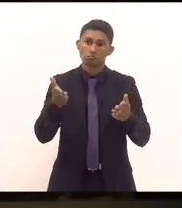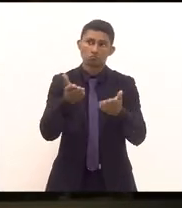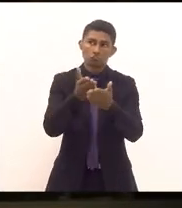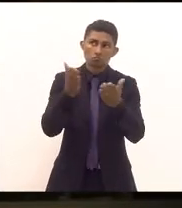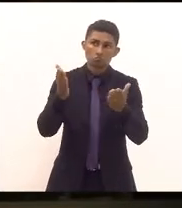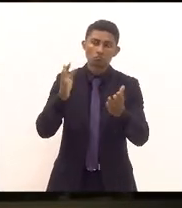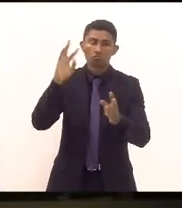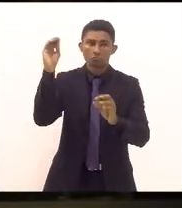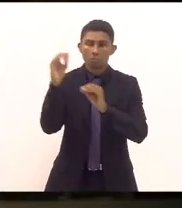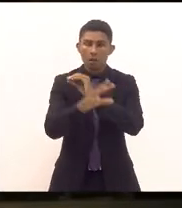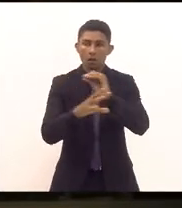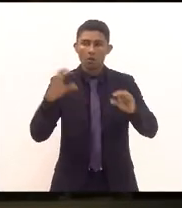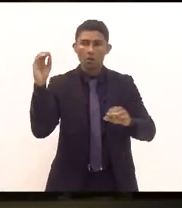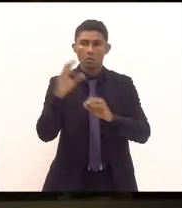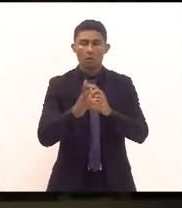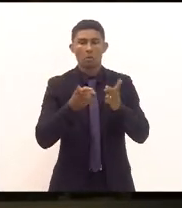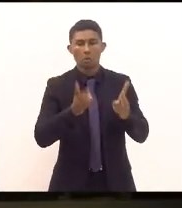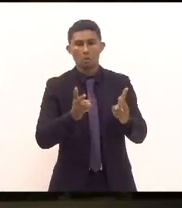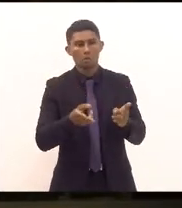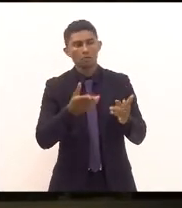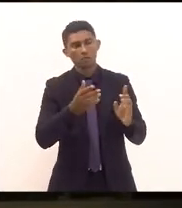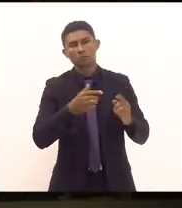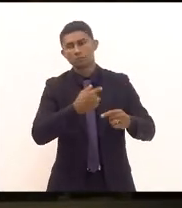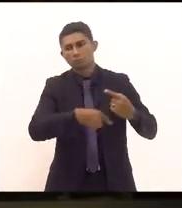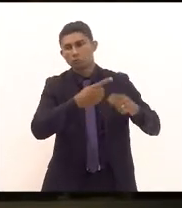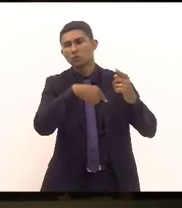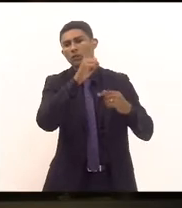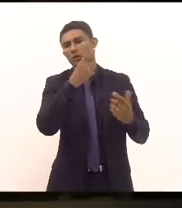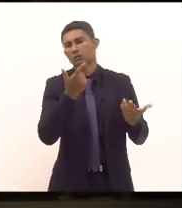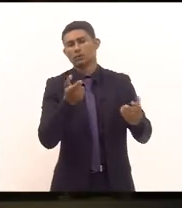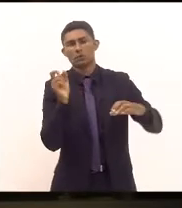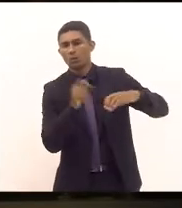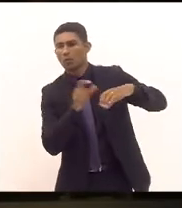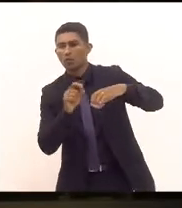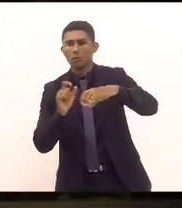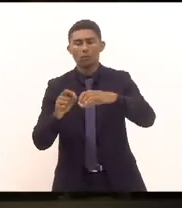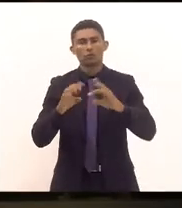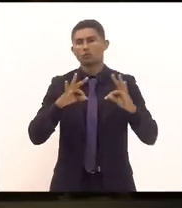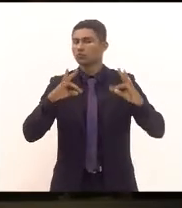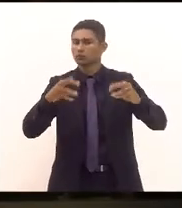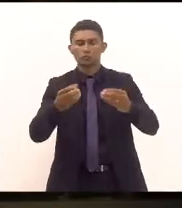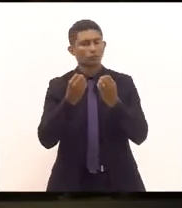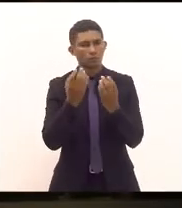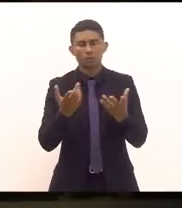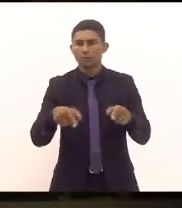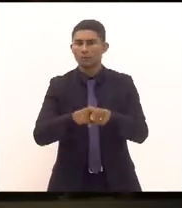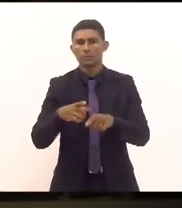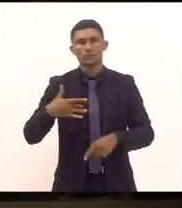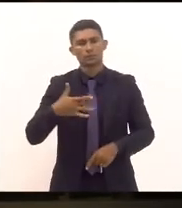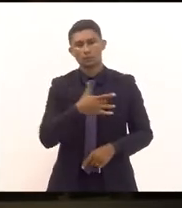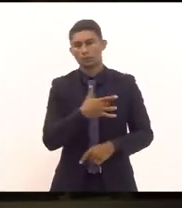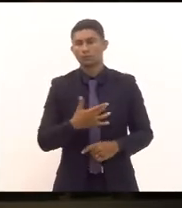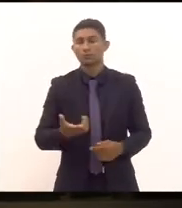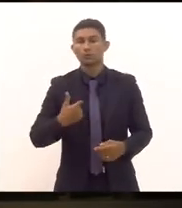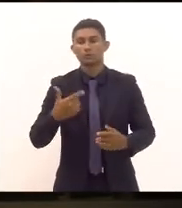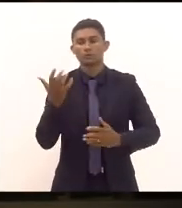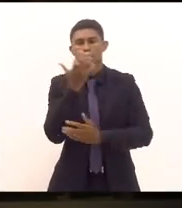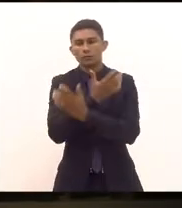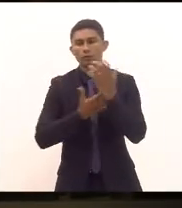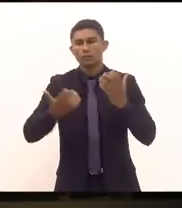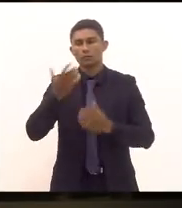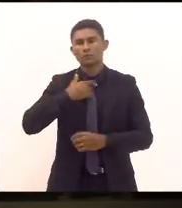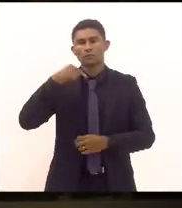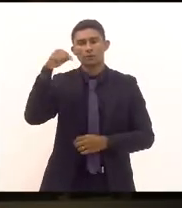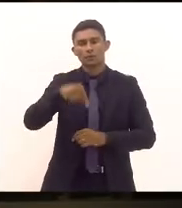abençoando seus caminhos com sucesso com um golaço e com tudo que for de bom e com muita saúde como cantora e